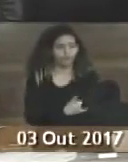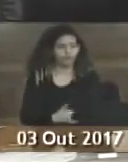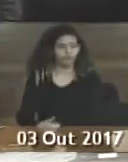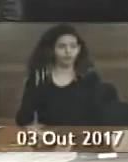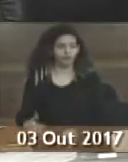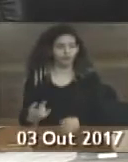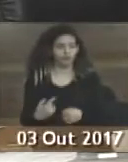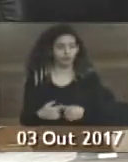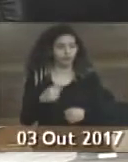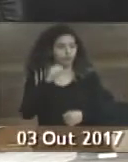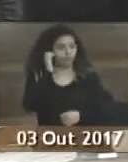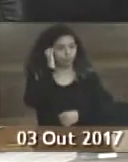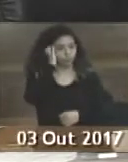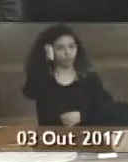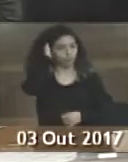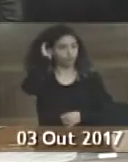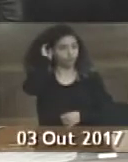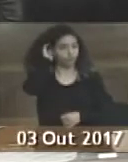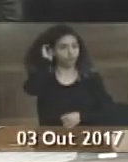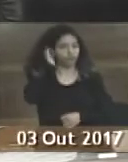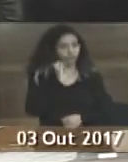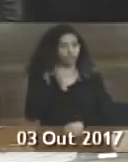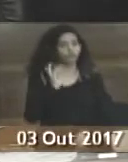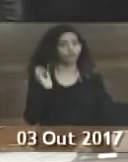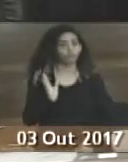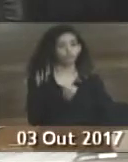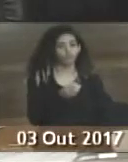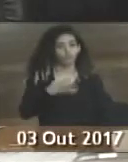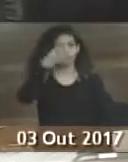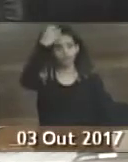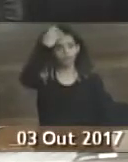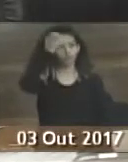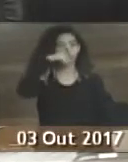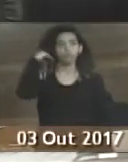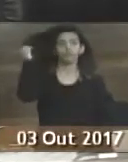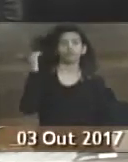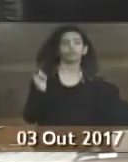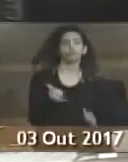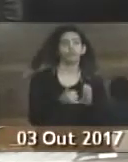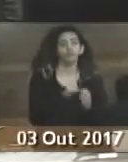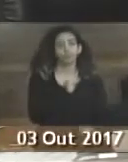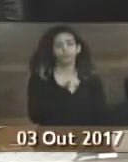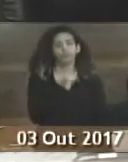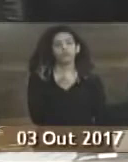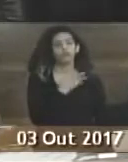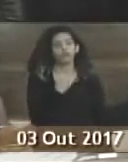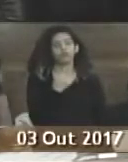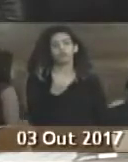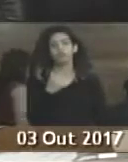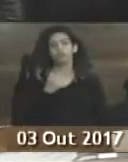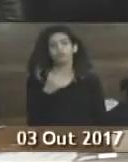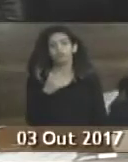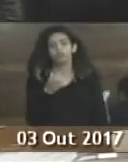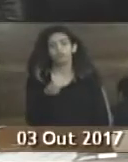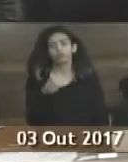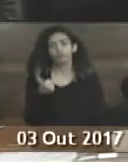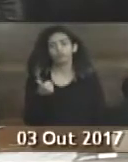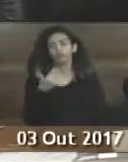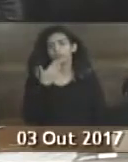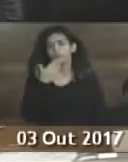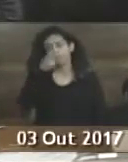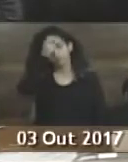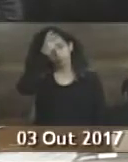Anton Nainha Fife, no bairro Nova Angra. Indicação número 4251/17, indicando ao